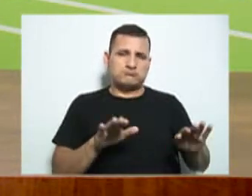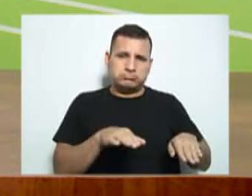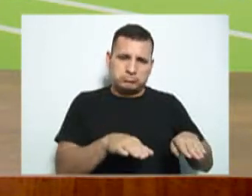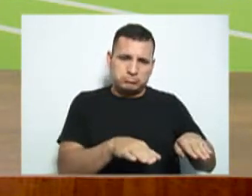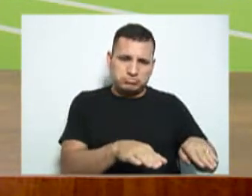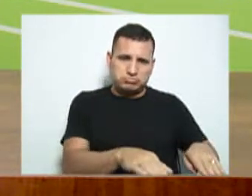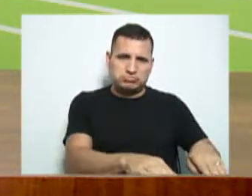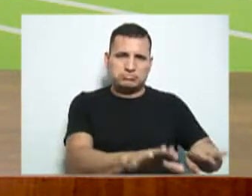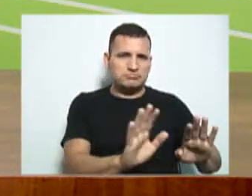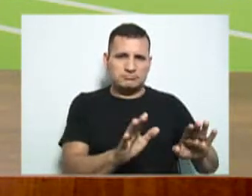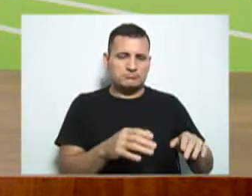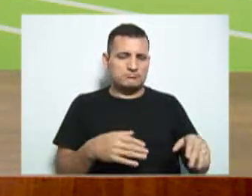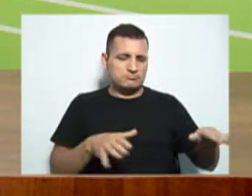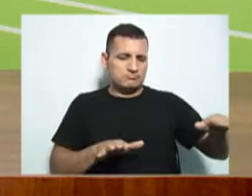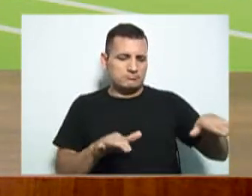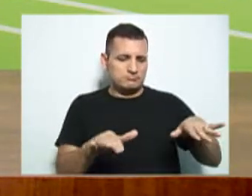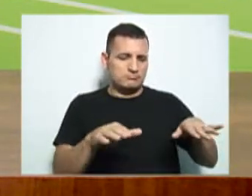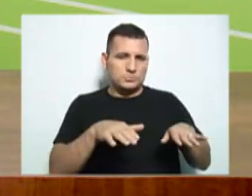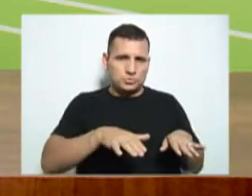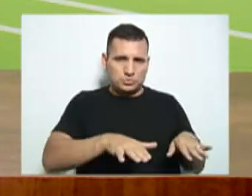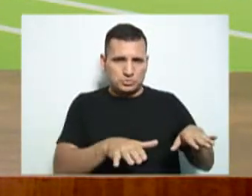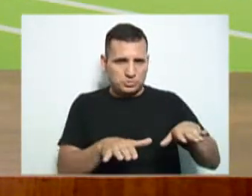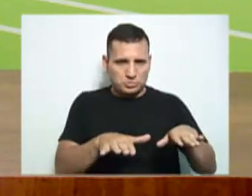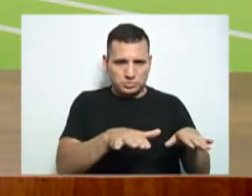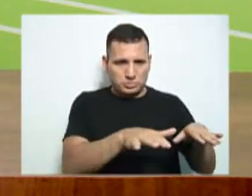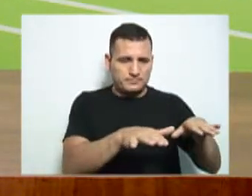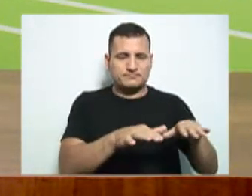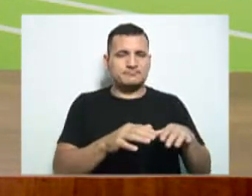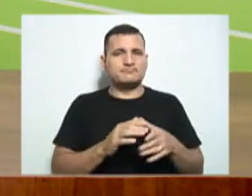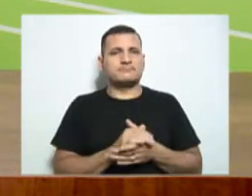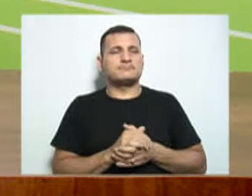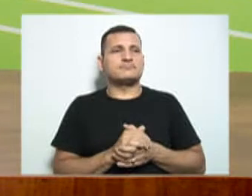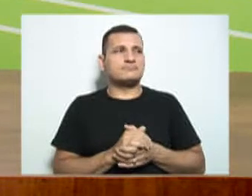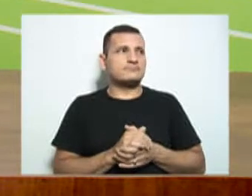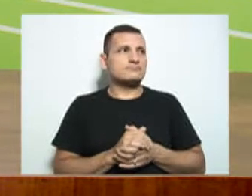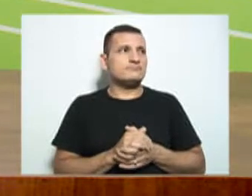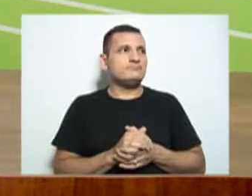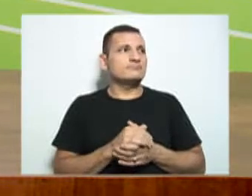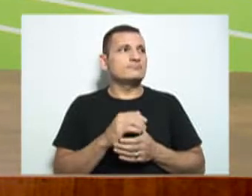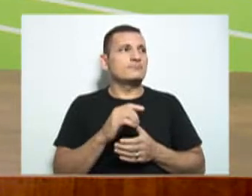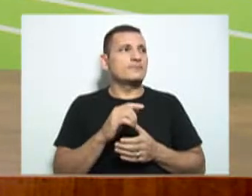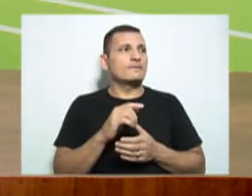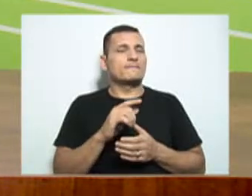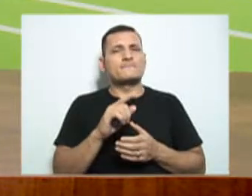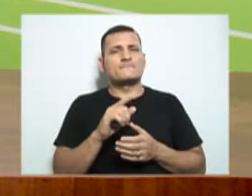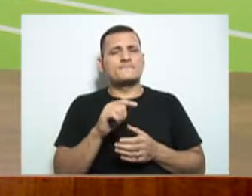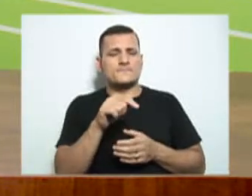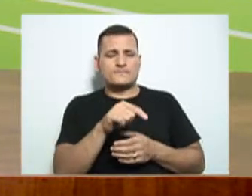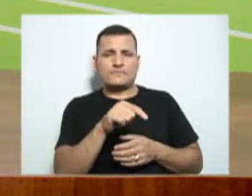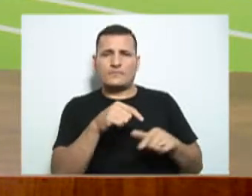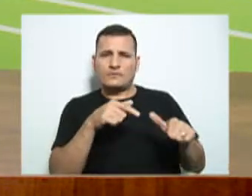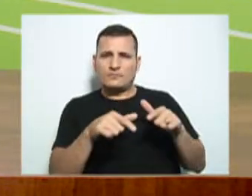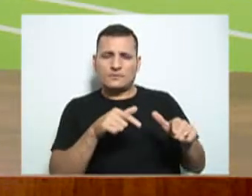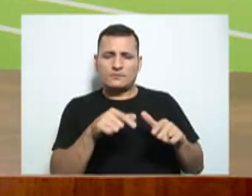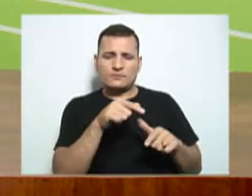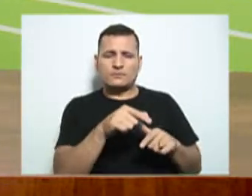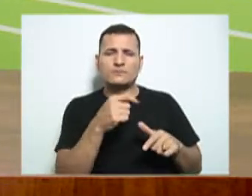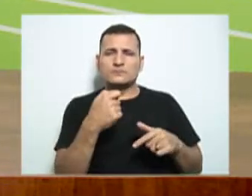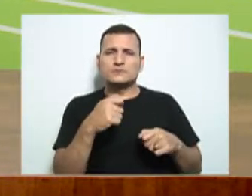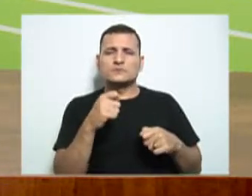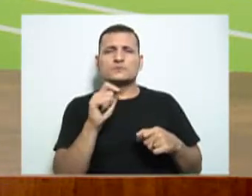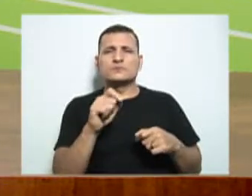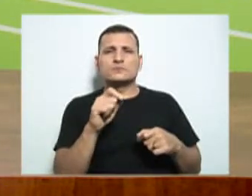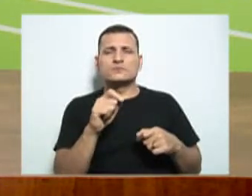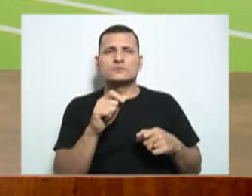Eu coloco os moldes e faz esse corte. Bom, vamos lá. Para realizar essa atividade, eu preciso de